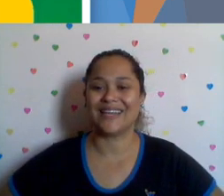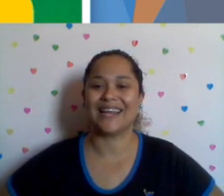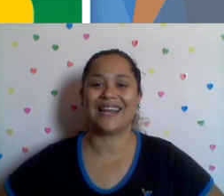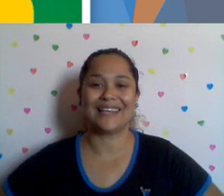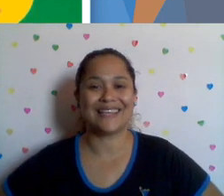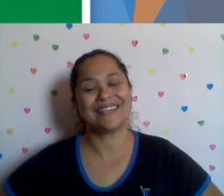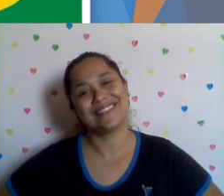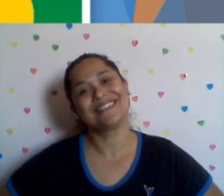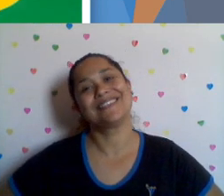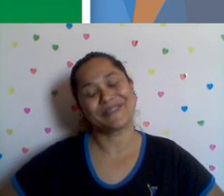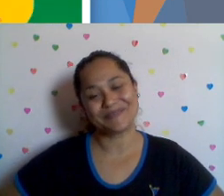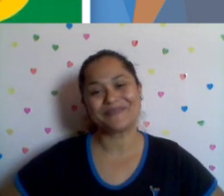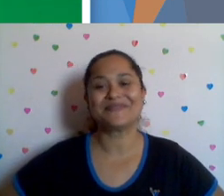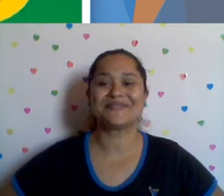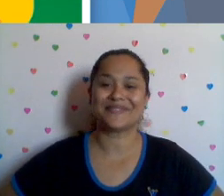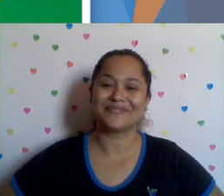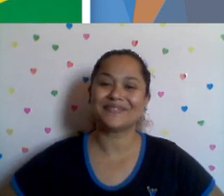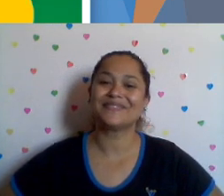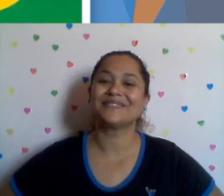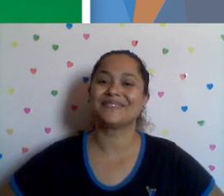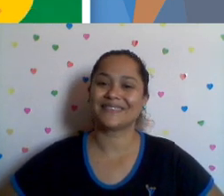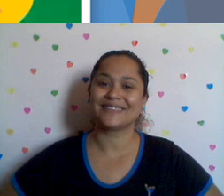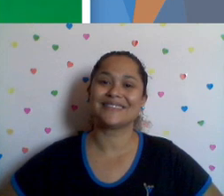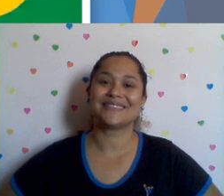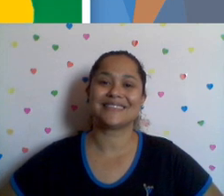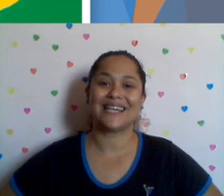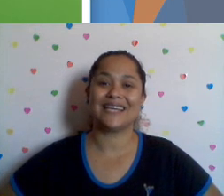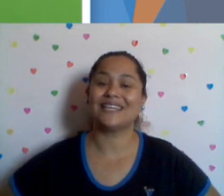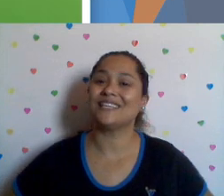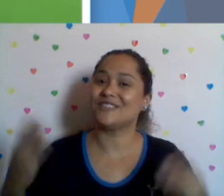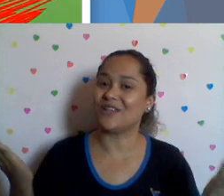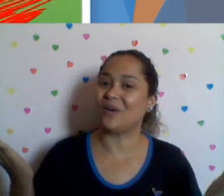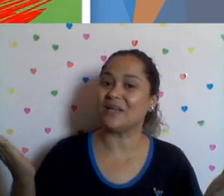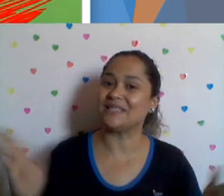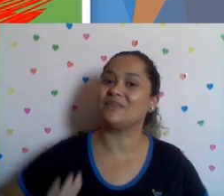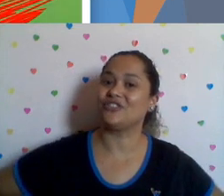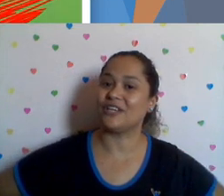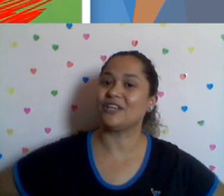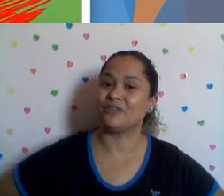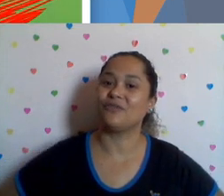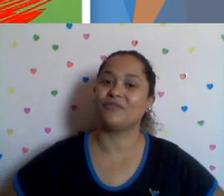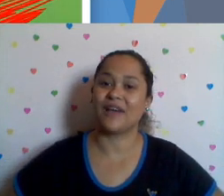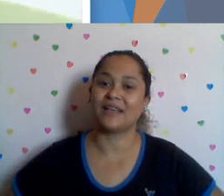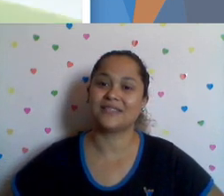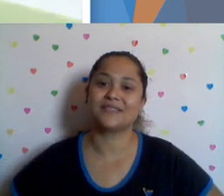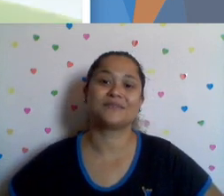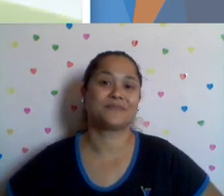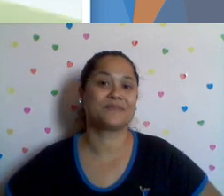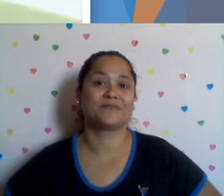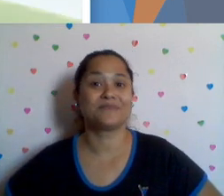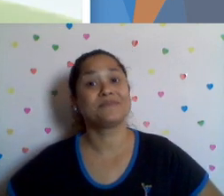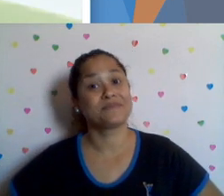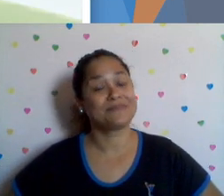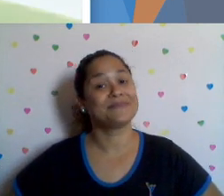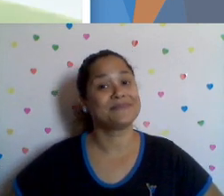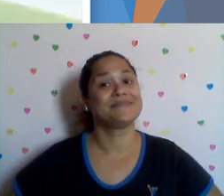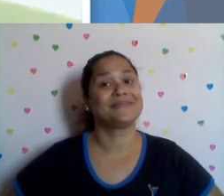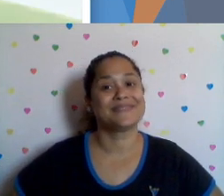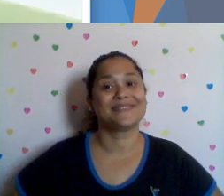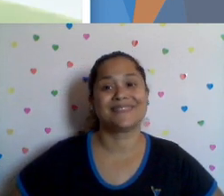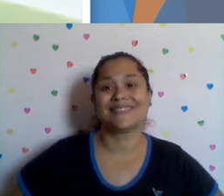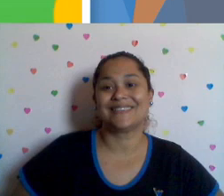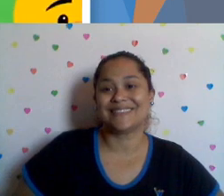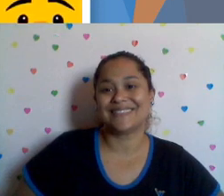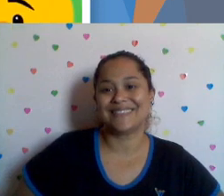do Aquarela Kids imitando os animais. Que som esse bichinho faz? Vamos ver